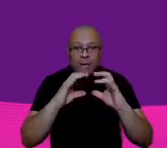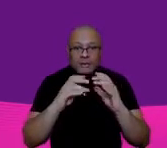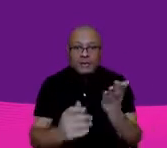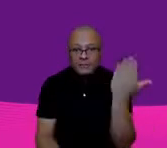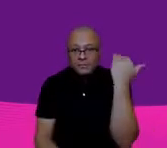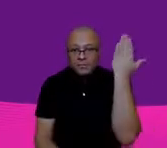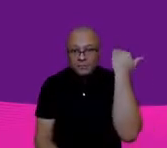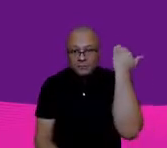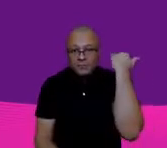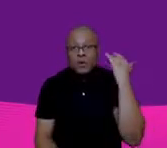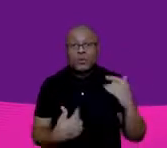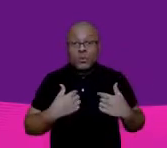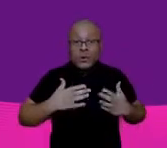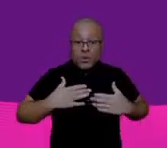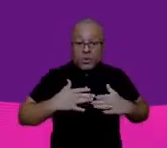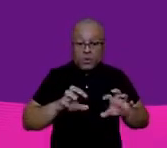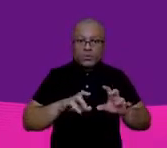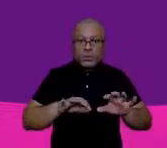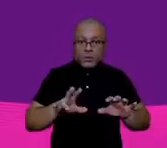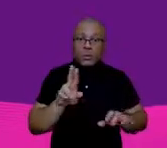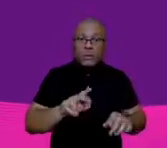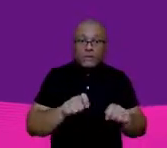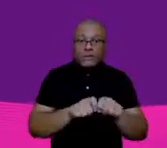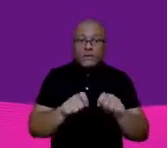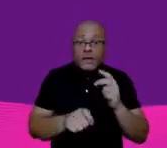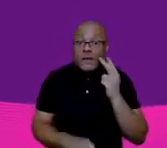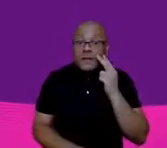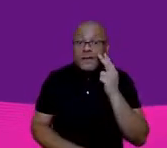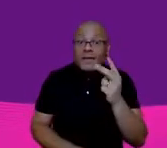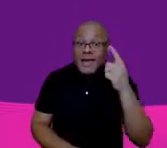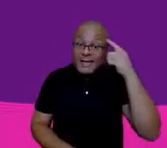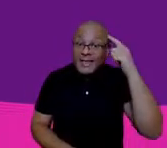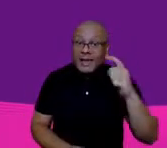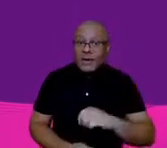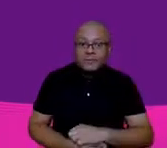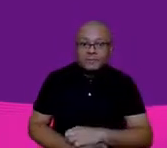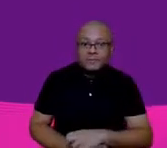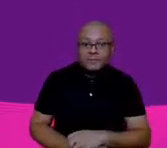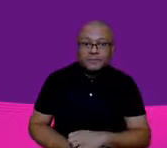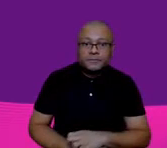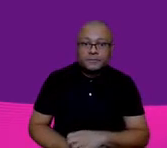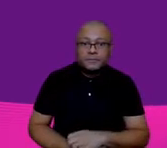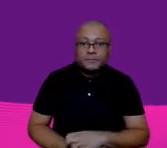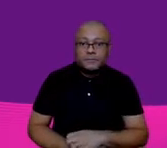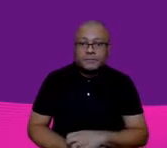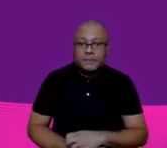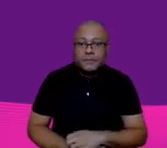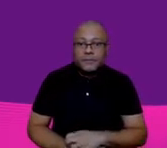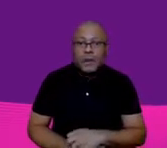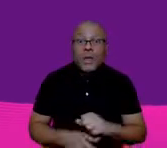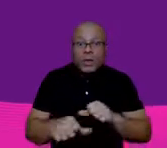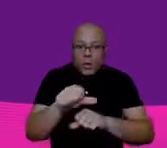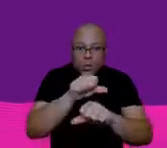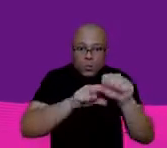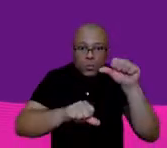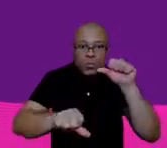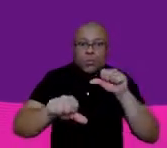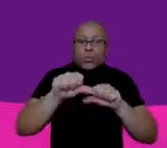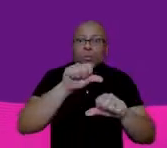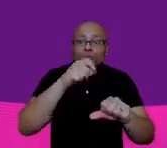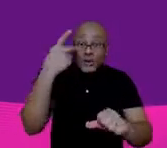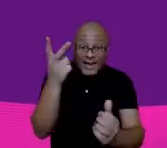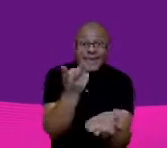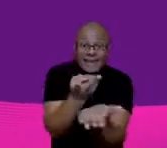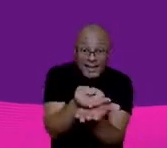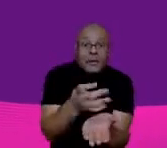computador, só para vocês terem uma ideia. Aqui eu vou, isso eu reconstruo de um paciente, isso é dele mesmo, obviamente aqui é